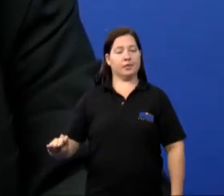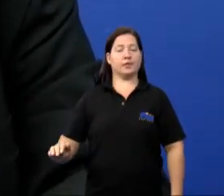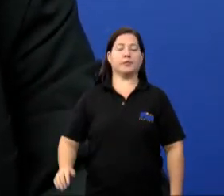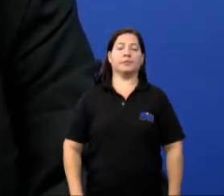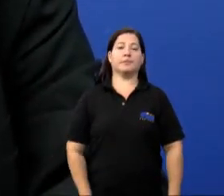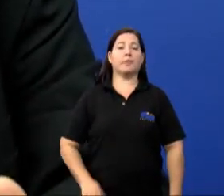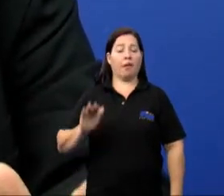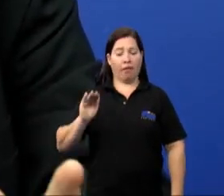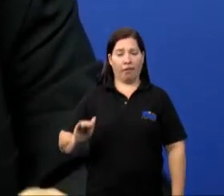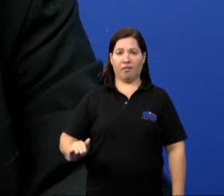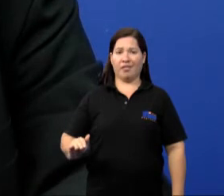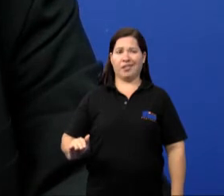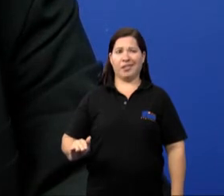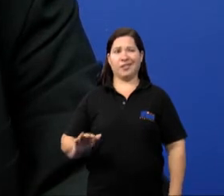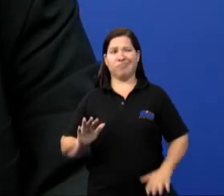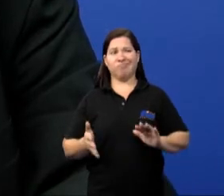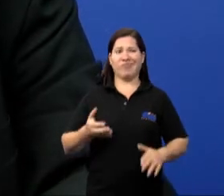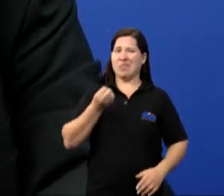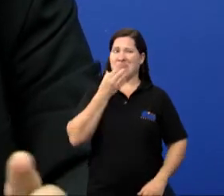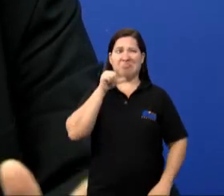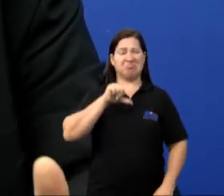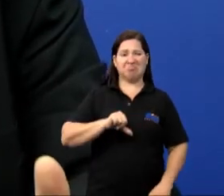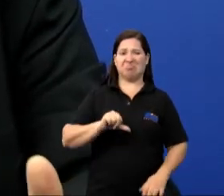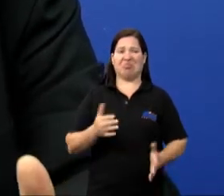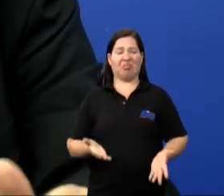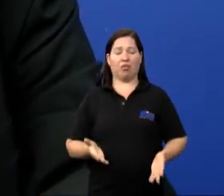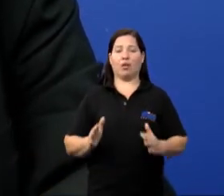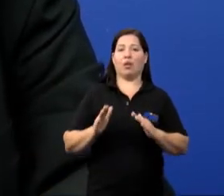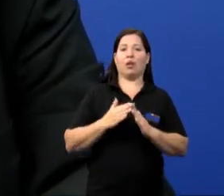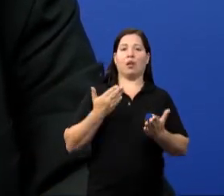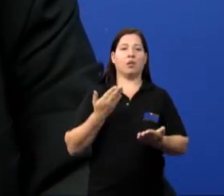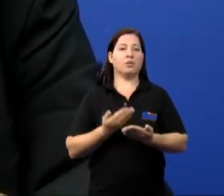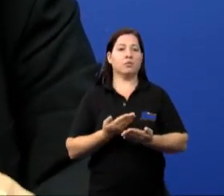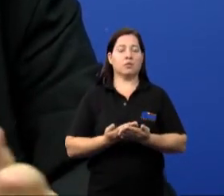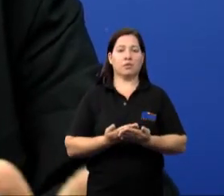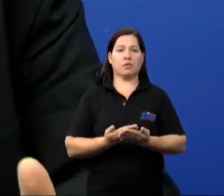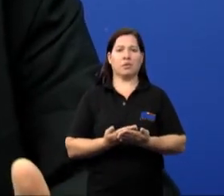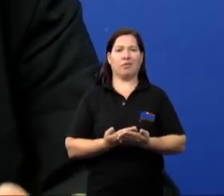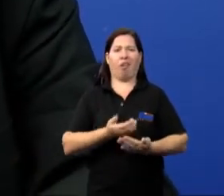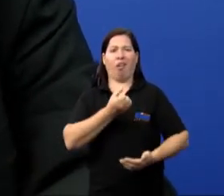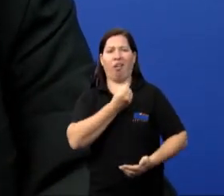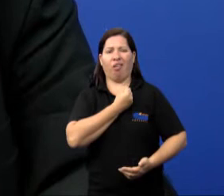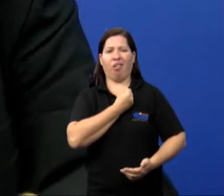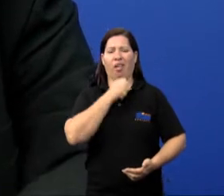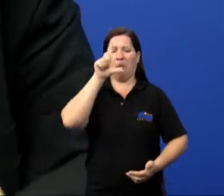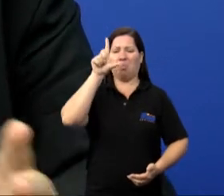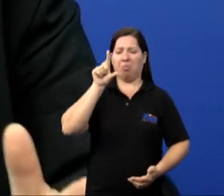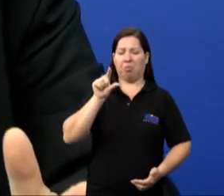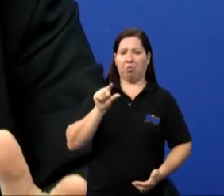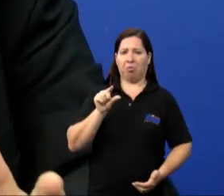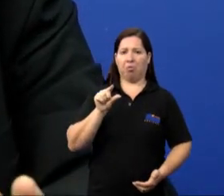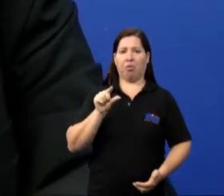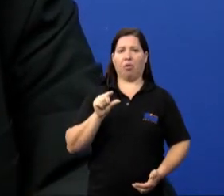A criança não vai bem na escola, a criança tirou nota baixa, o professor reclamou, está insatisfeito, a